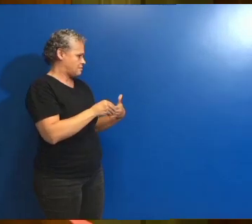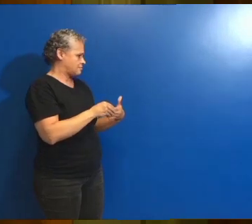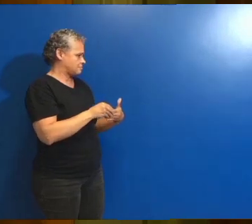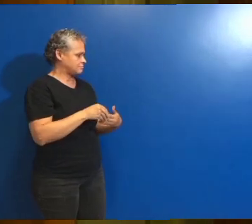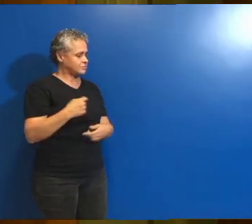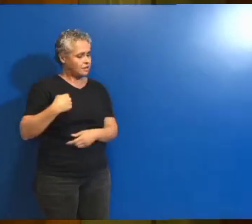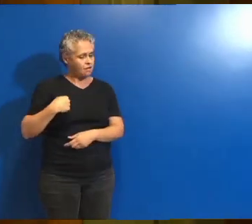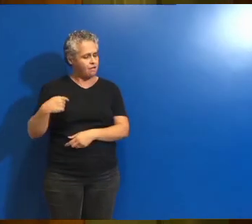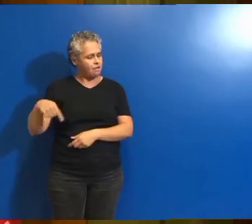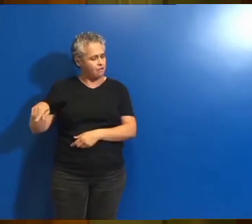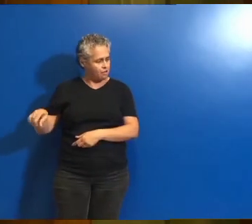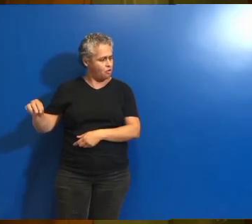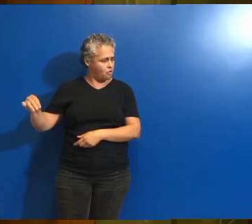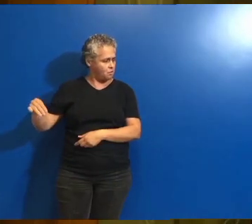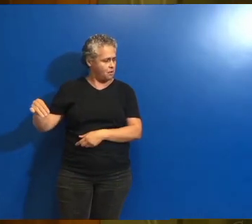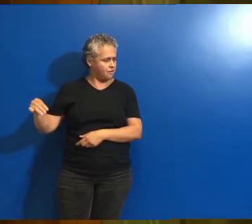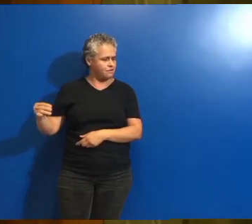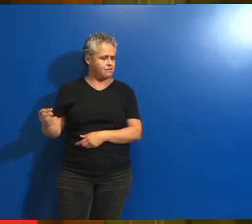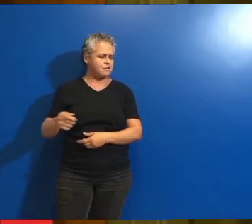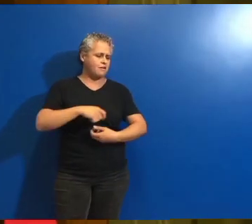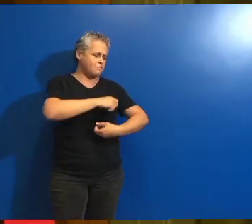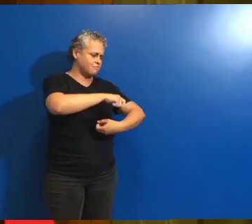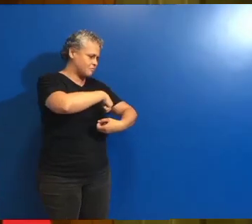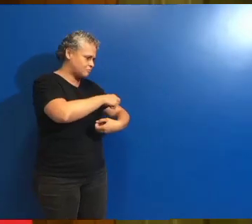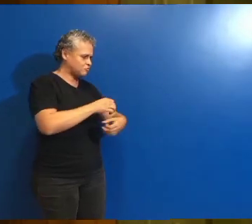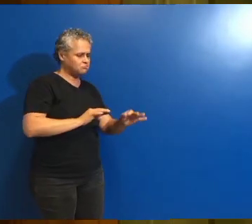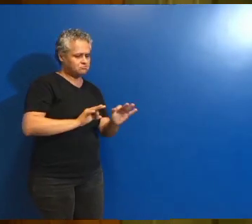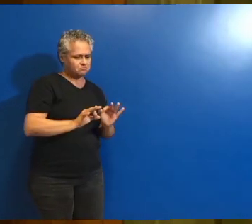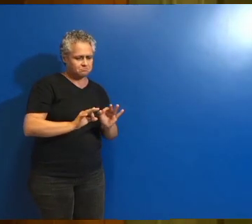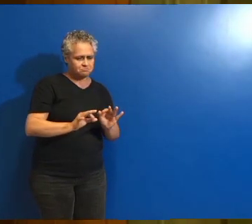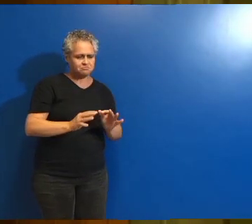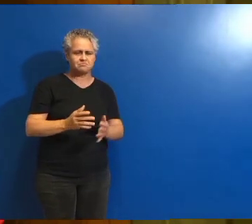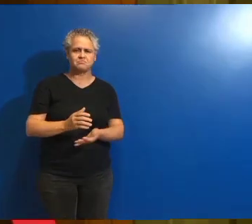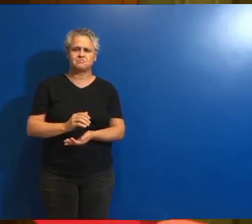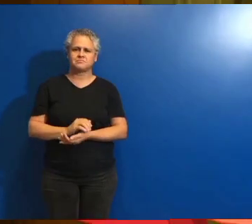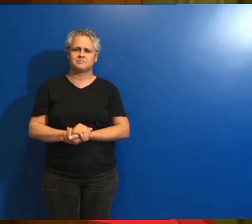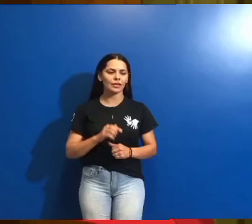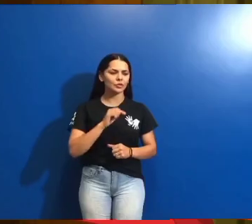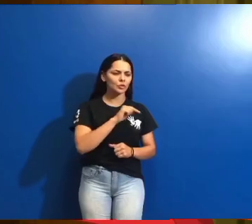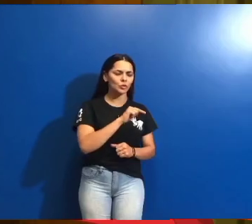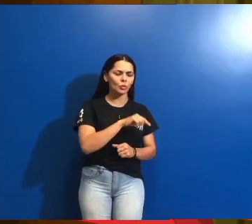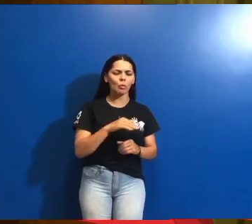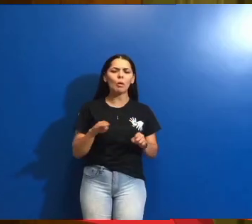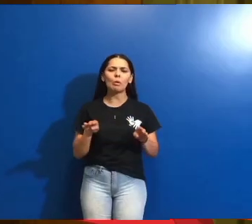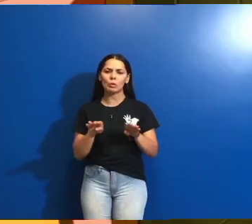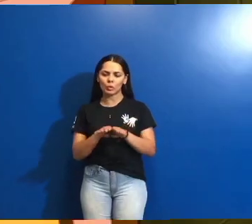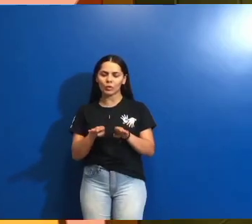refeição para todos nós, enquanto eu e Maria fazemos os preparativos.